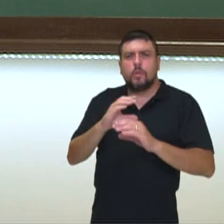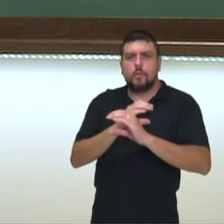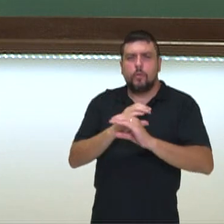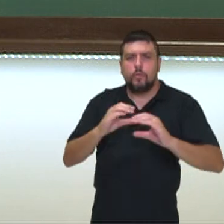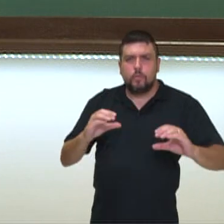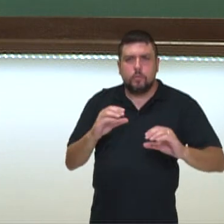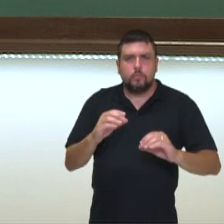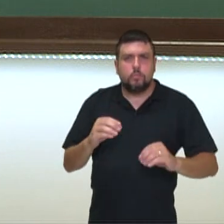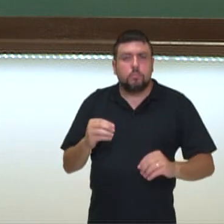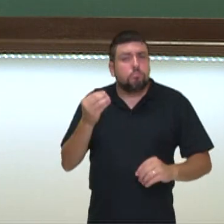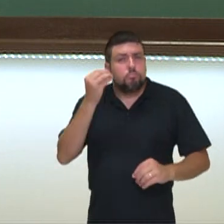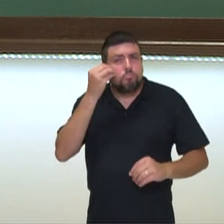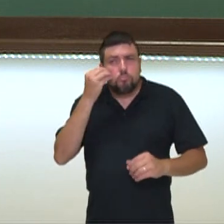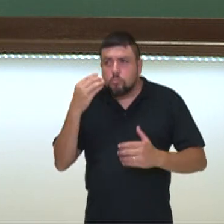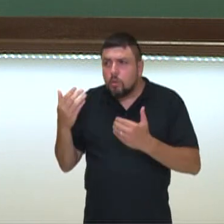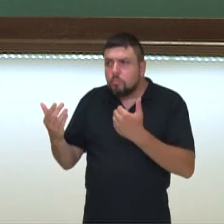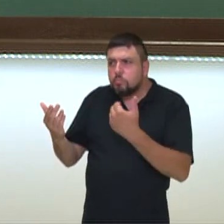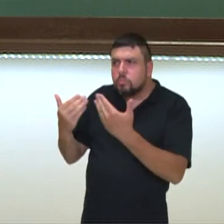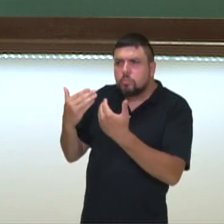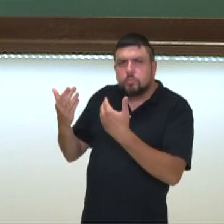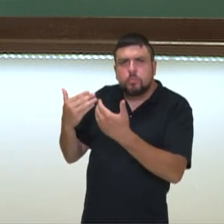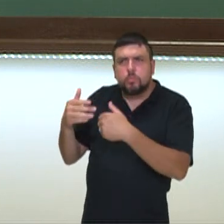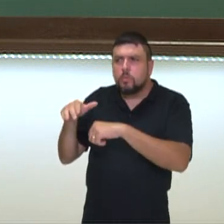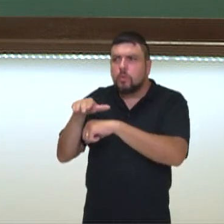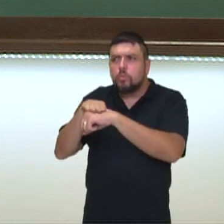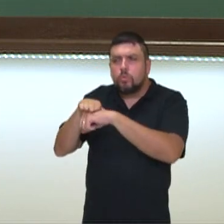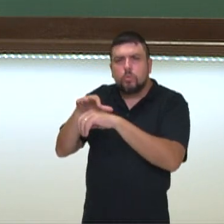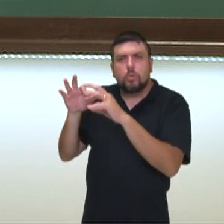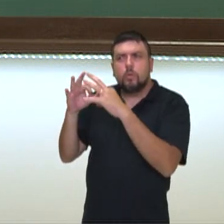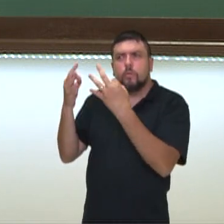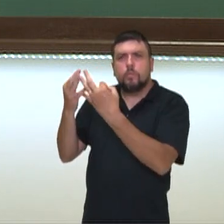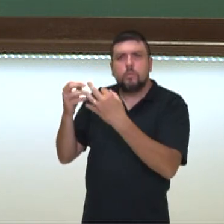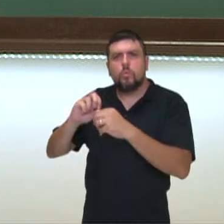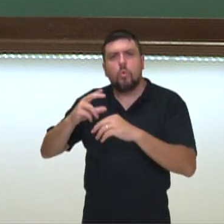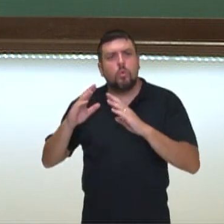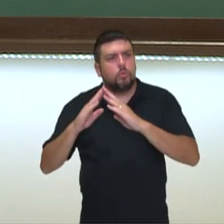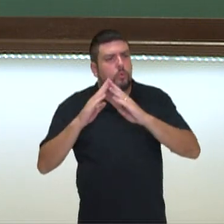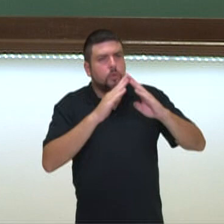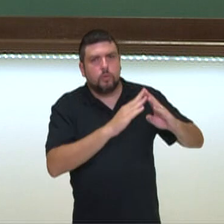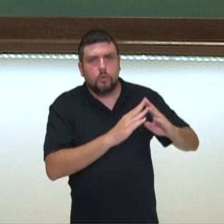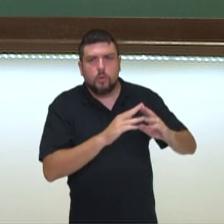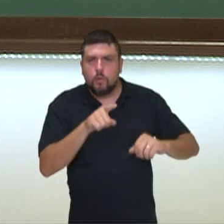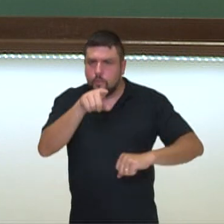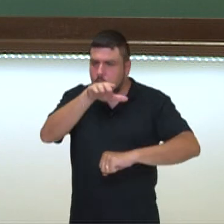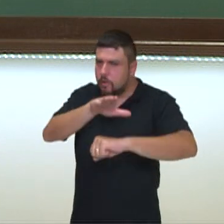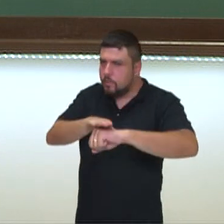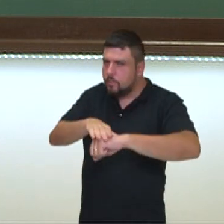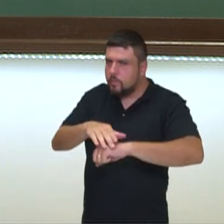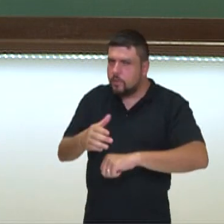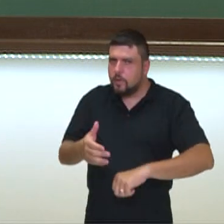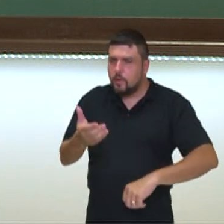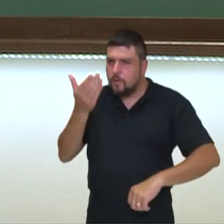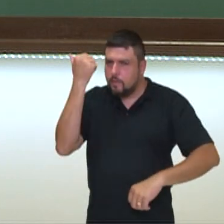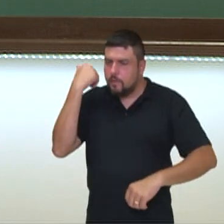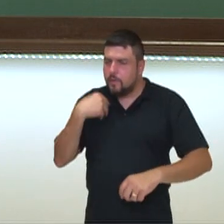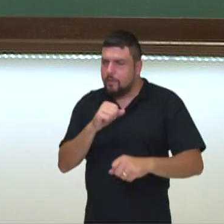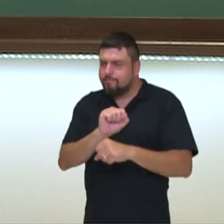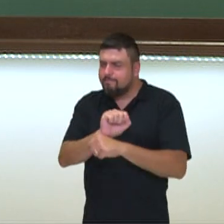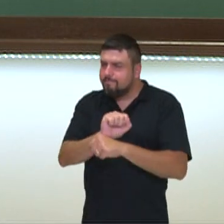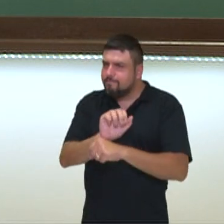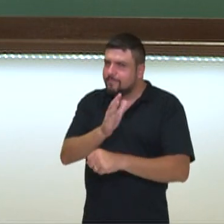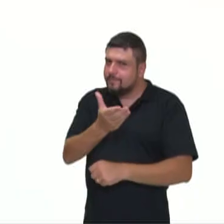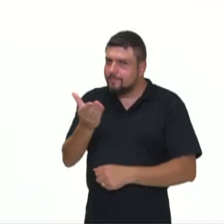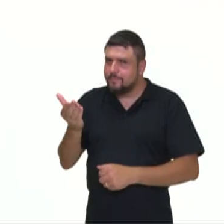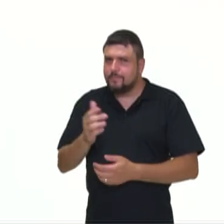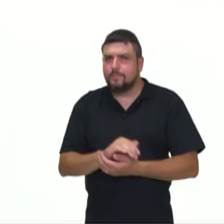conversem com algum familiar de vocês, algum vizinho, liguem para alguém, se virem. Vamos lá? Eu estou